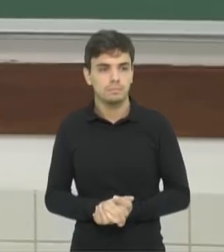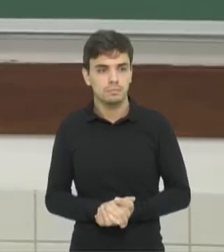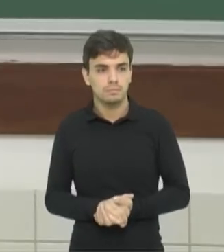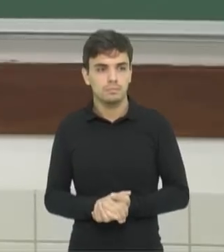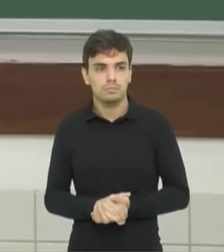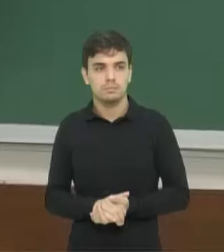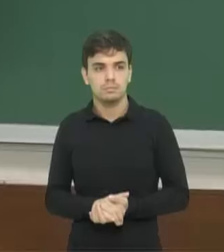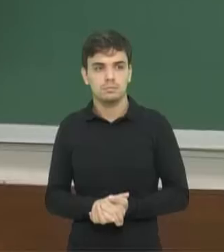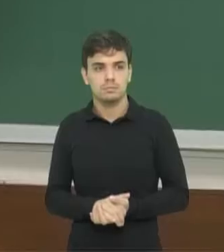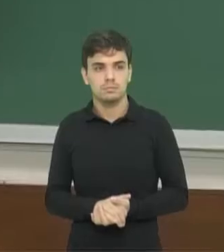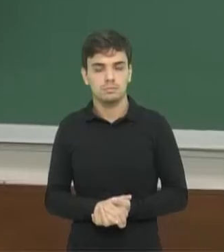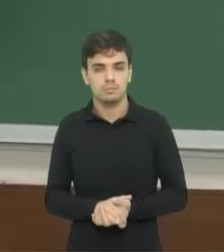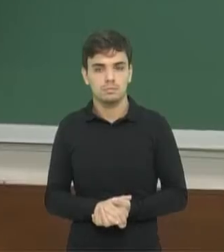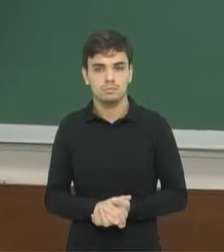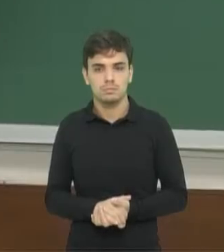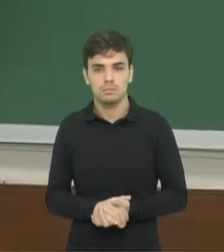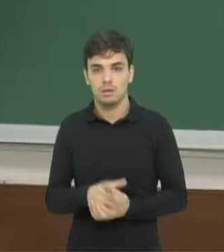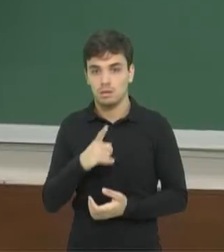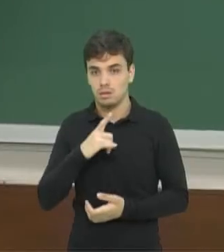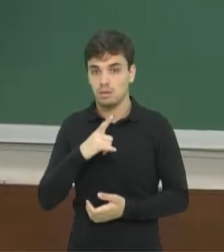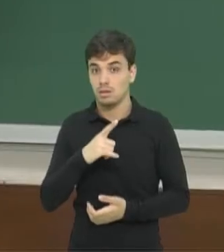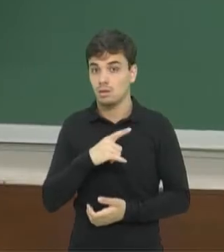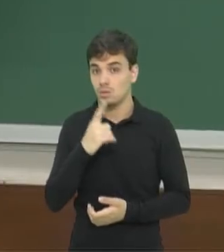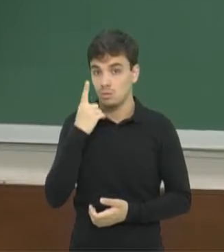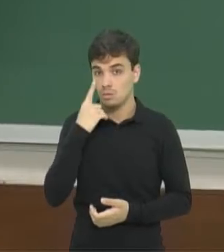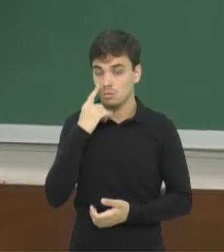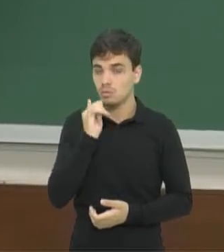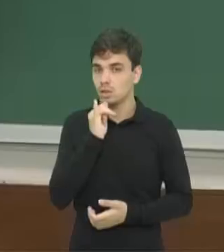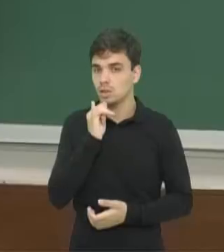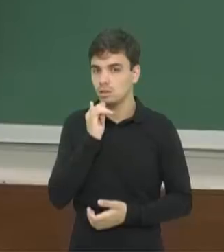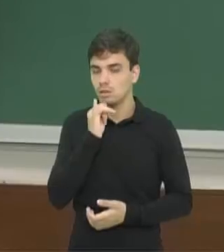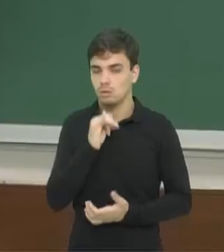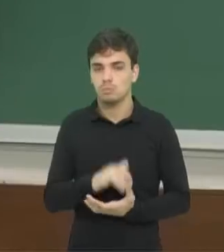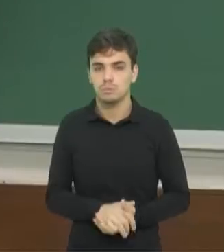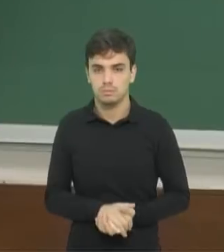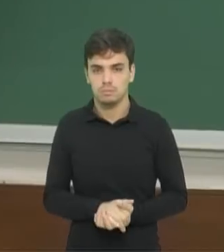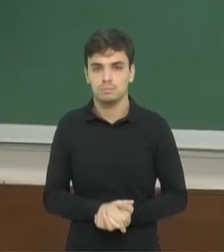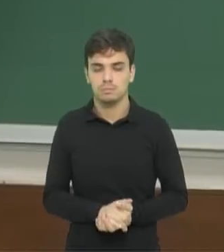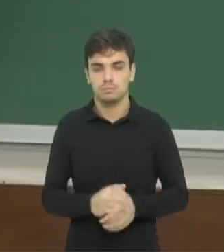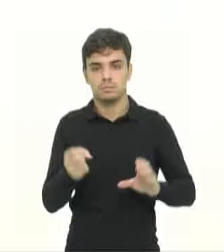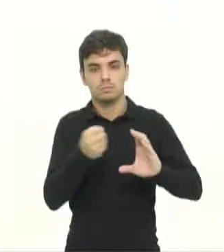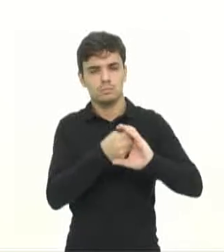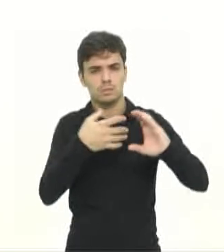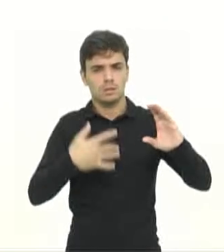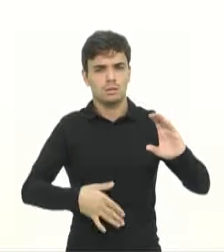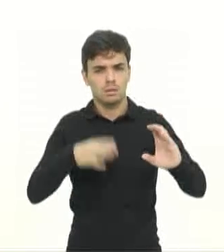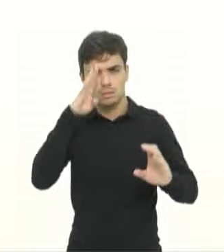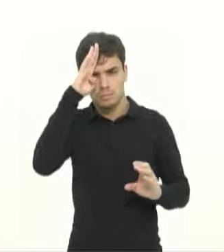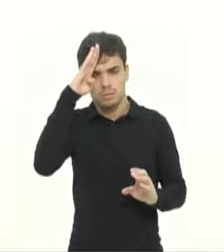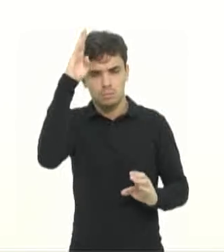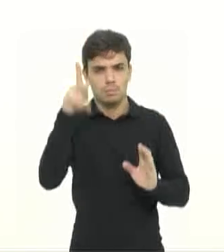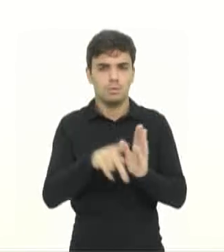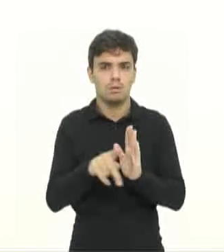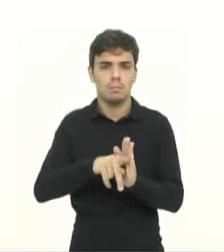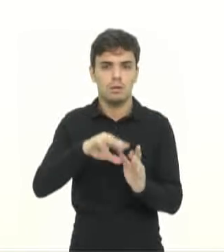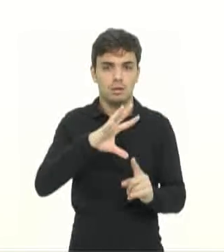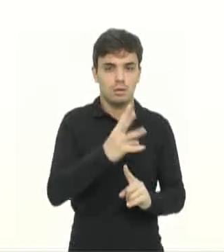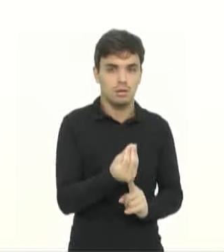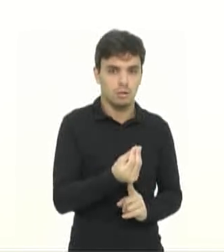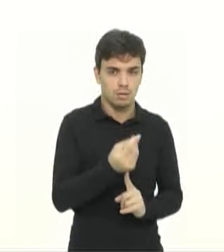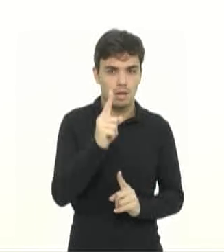Olha só, gente. A gente tem até uns exemplos visuais aqui. A característica principal da arte contemporânea é